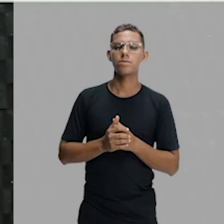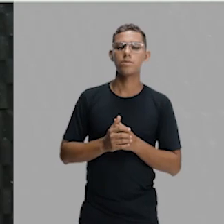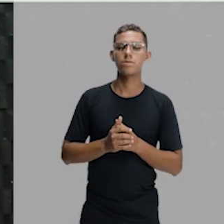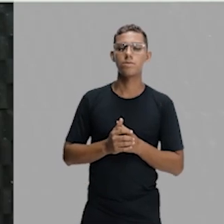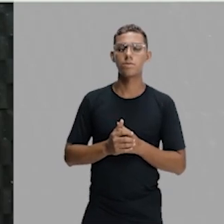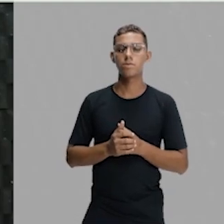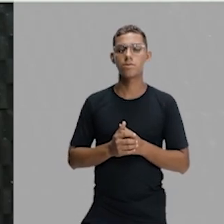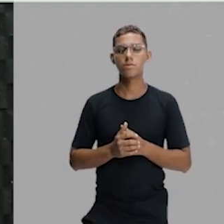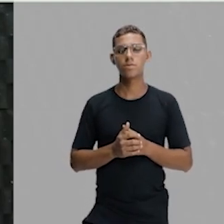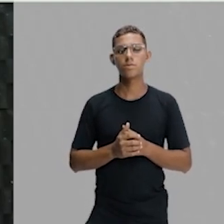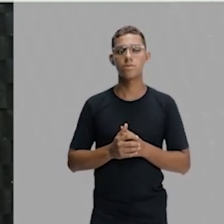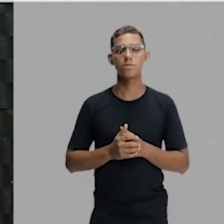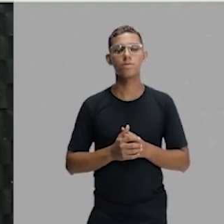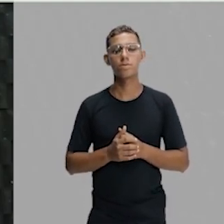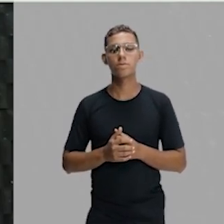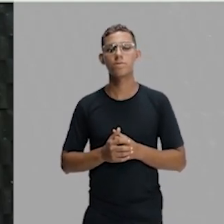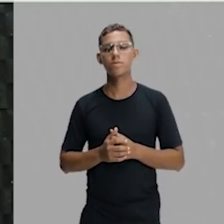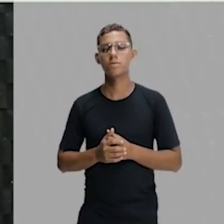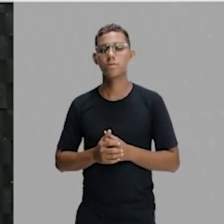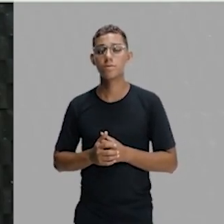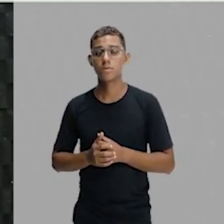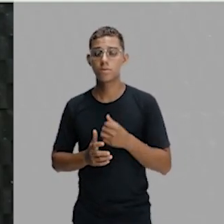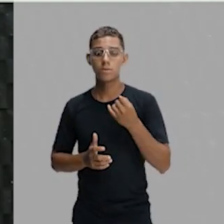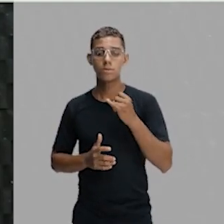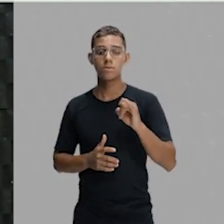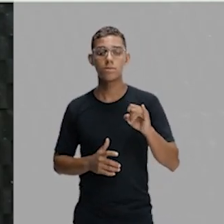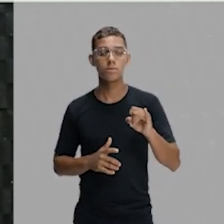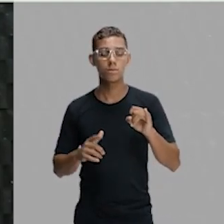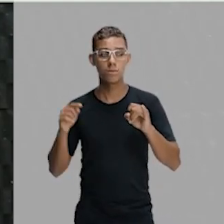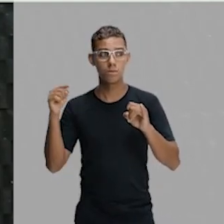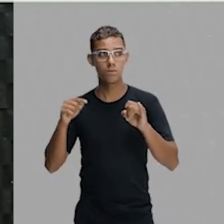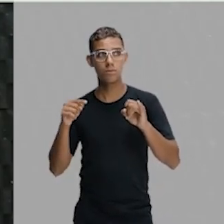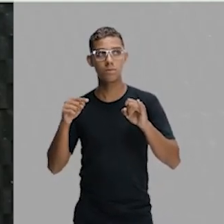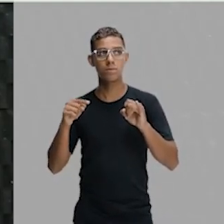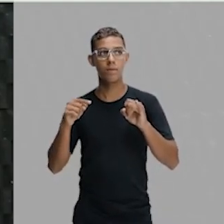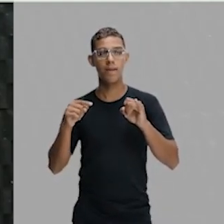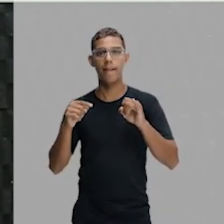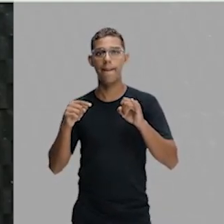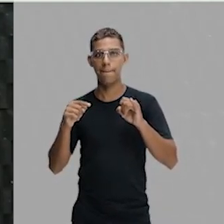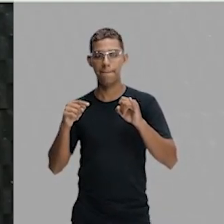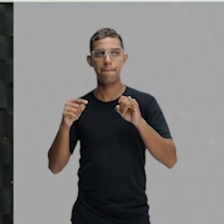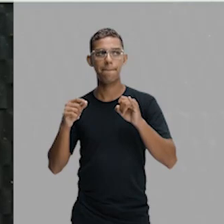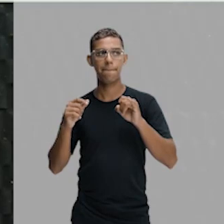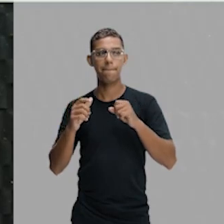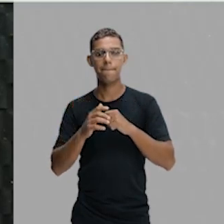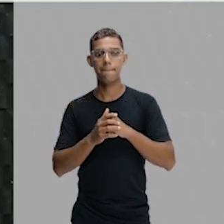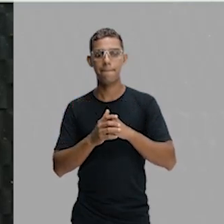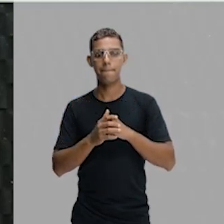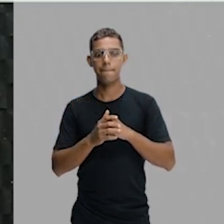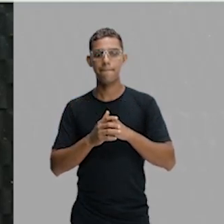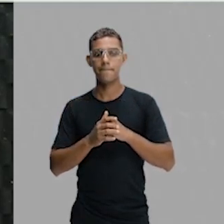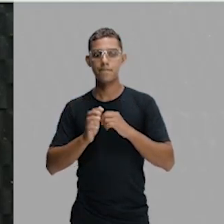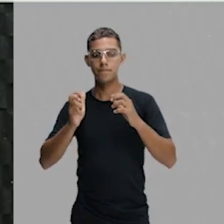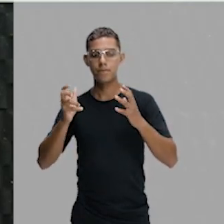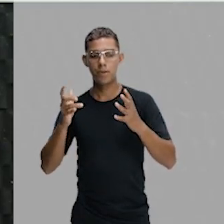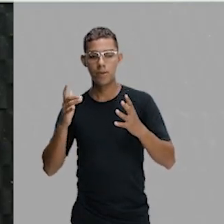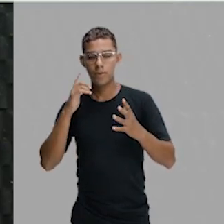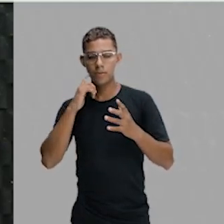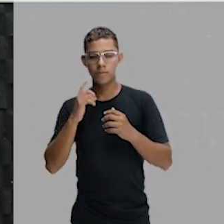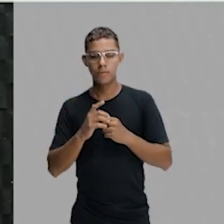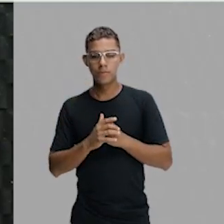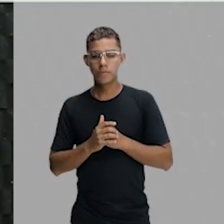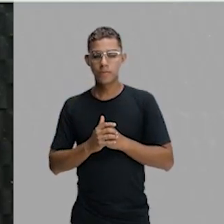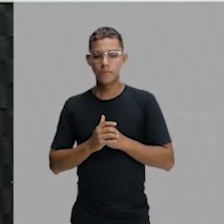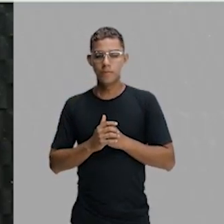Milho enrugado. Se o alelo recessivo produz milho enrugado, aí ele diz lá,